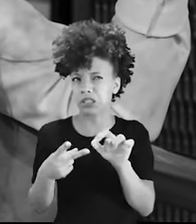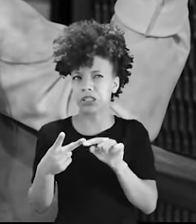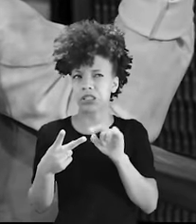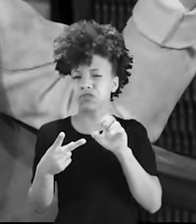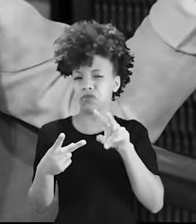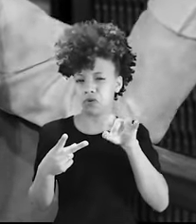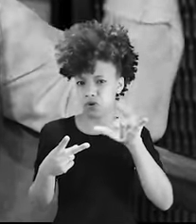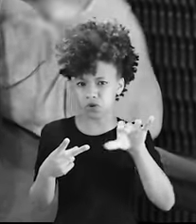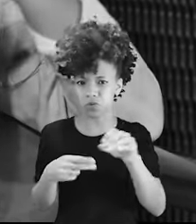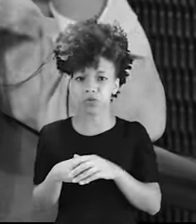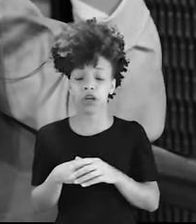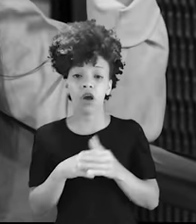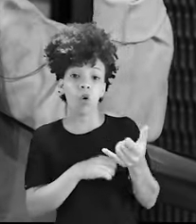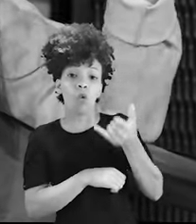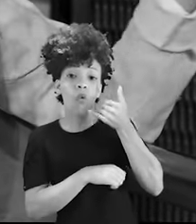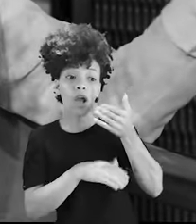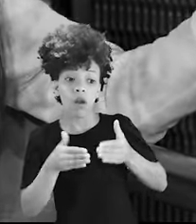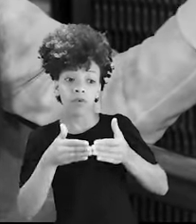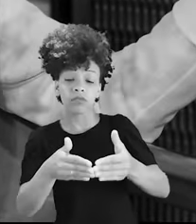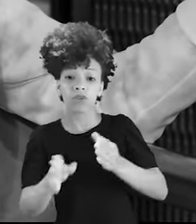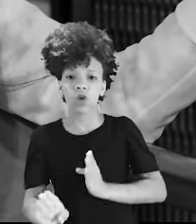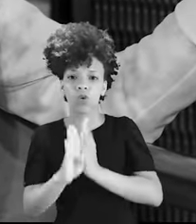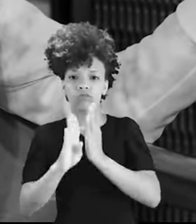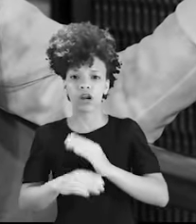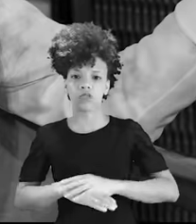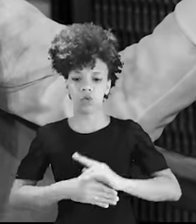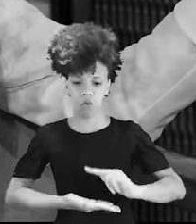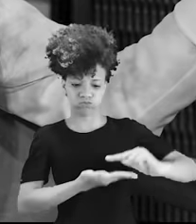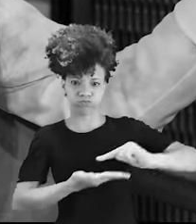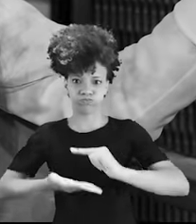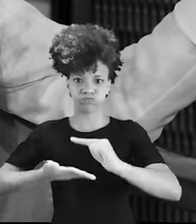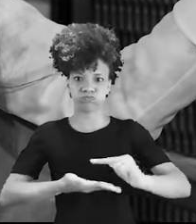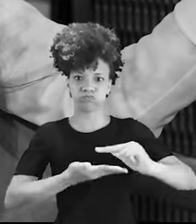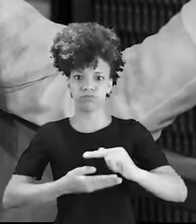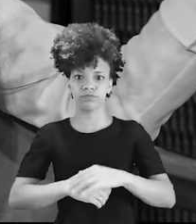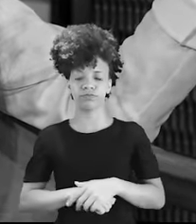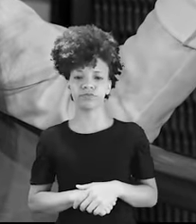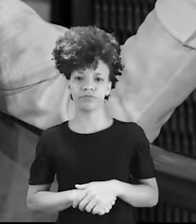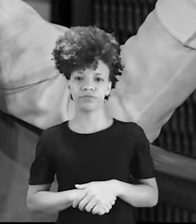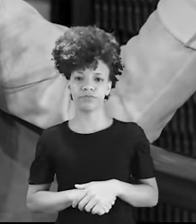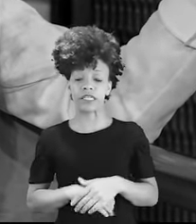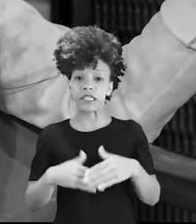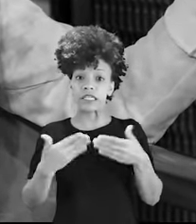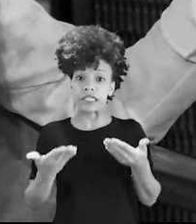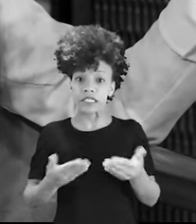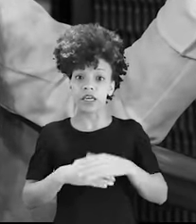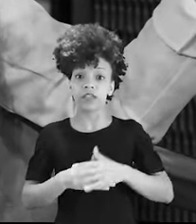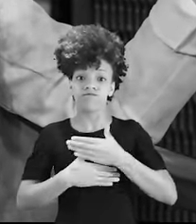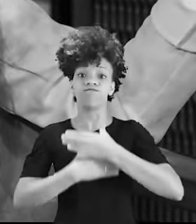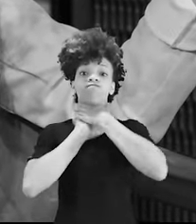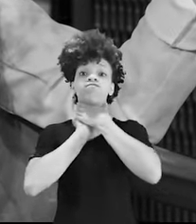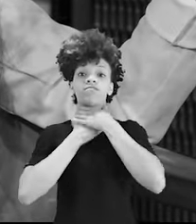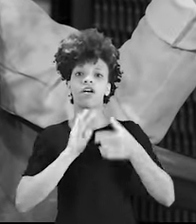livori o negócio assim entrar em contato com o navio dizendo que tinha achado o corpo da mulher do mar e